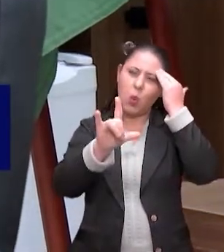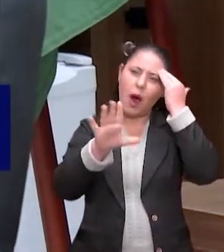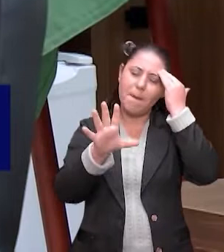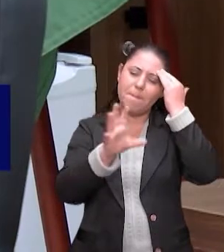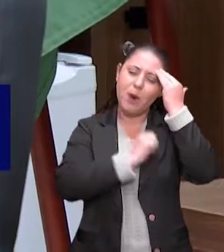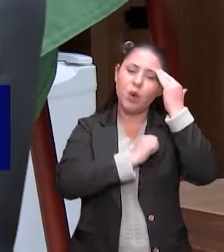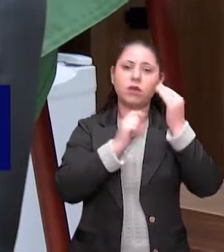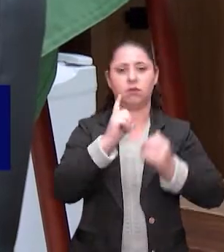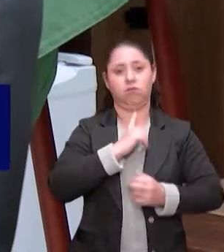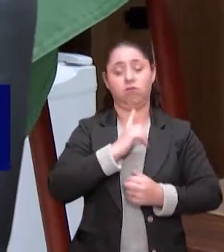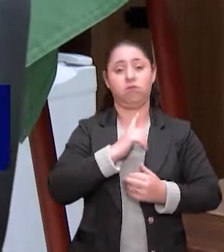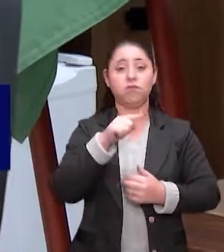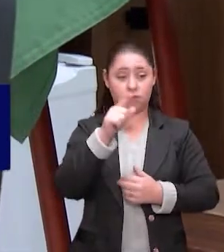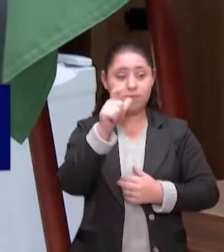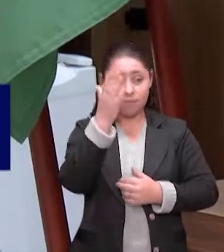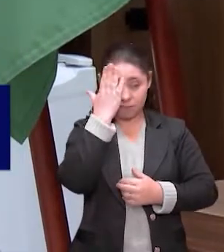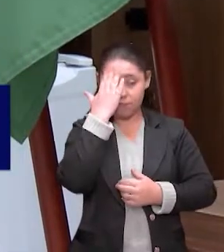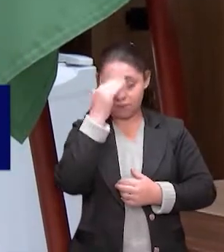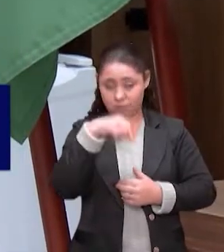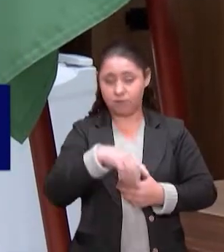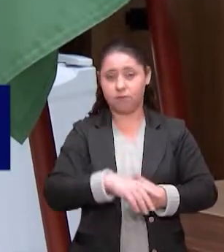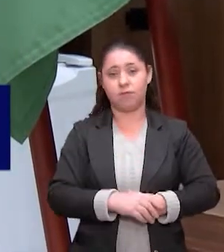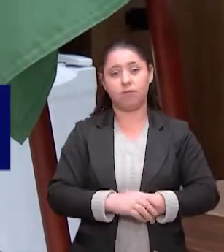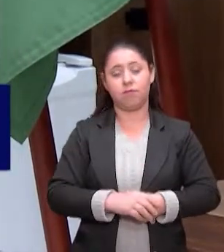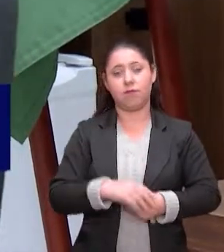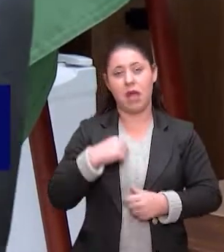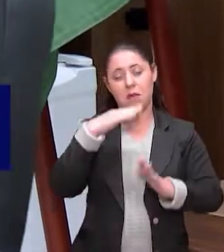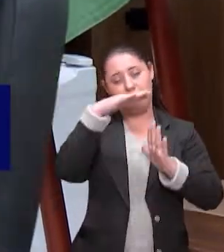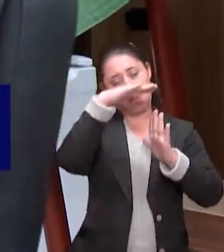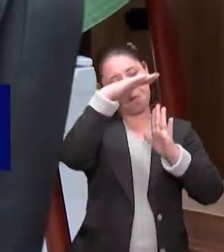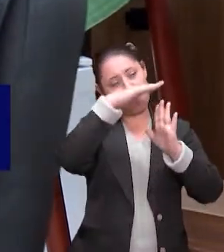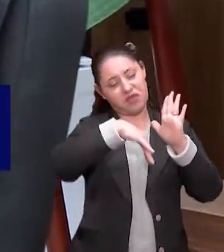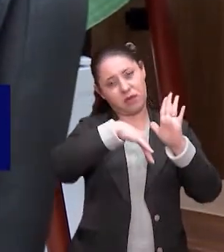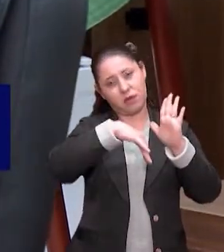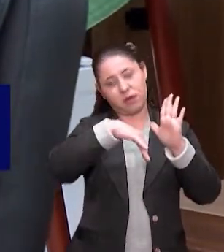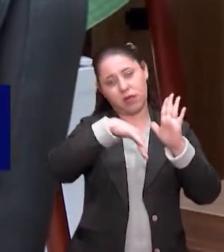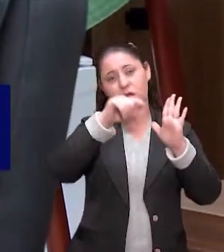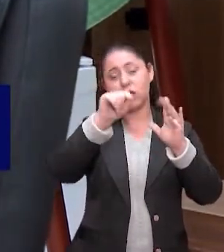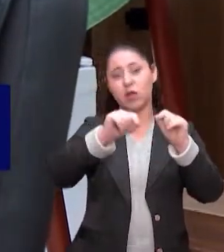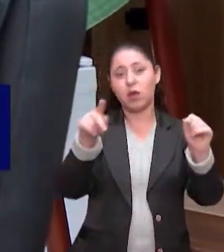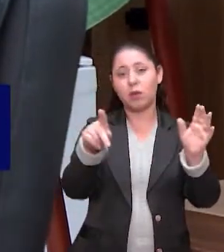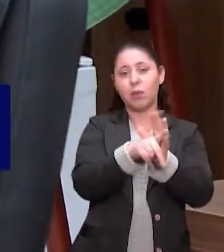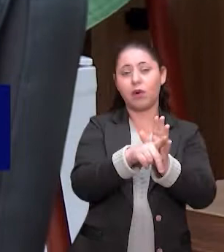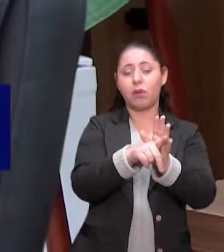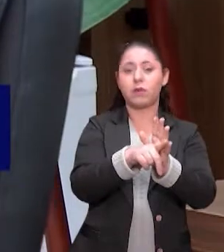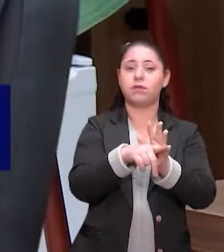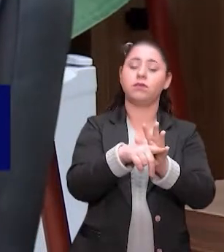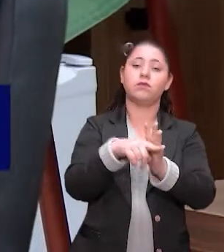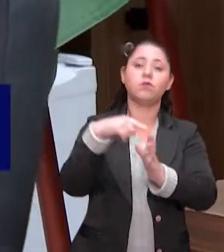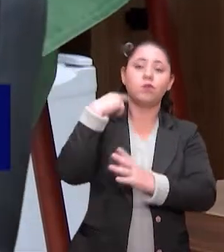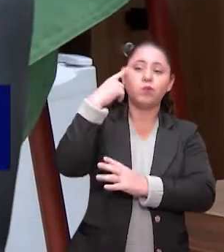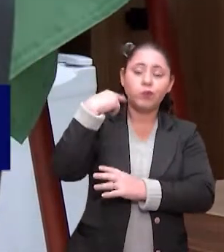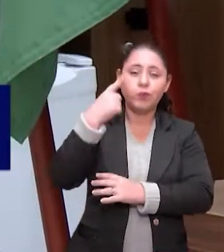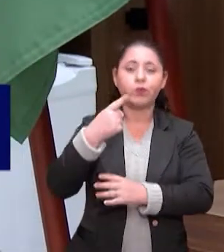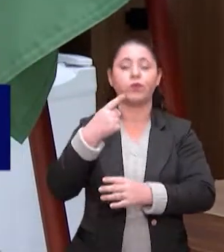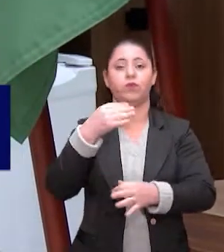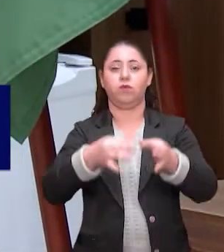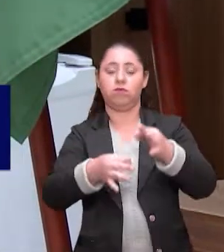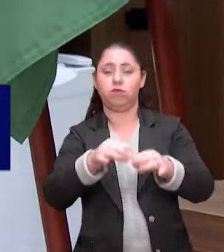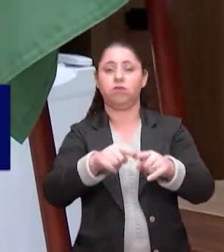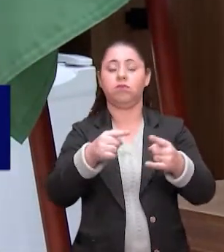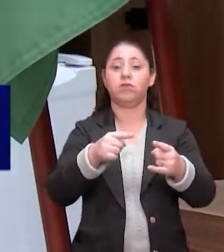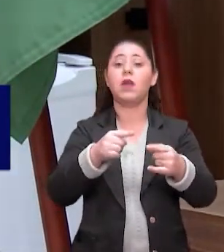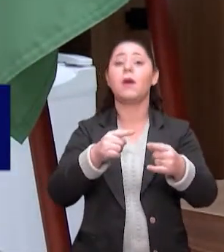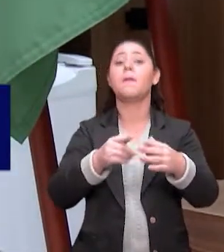apaixonante. Porque aqui, Benhur, e você bem sabe disso, nós temos pautas, naturalmente, que são pautas da advocacia,